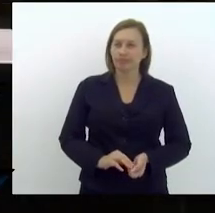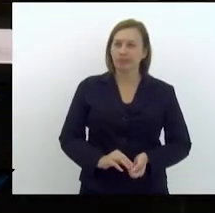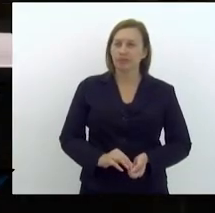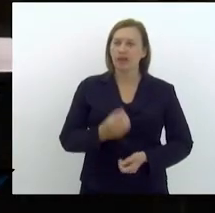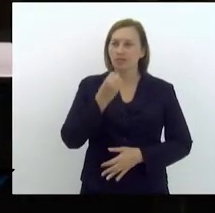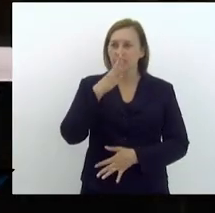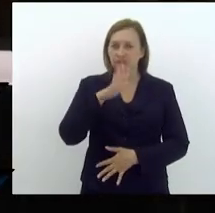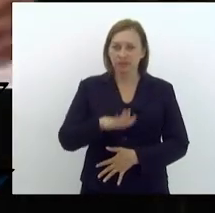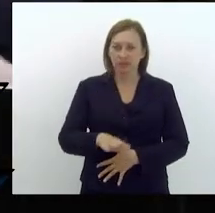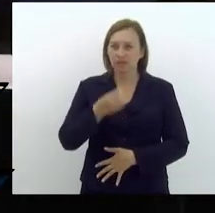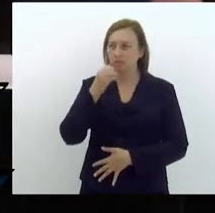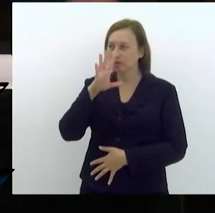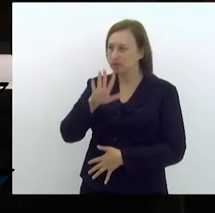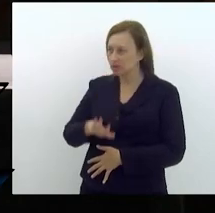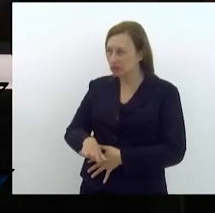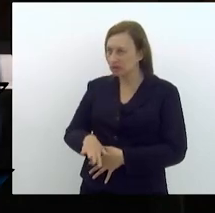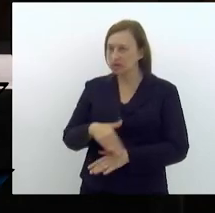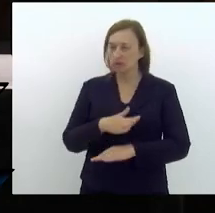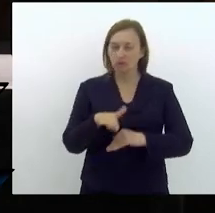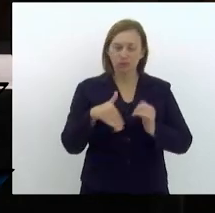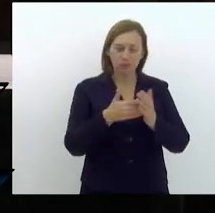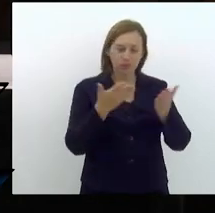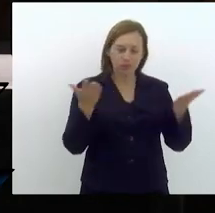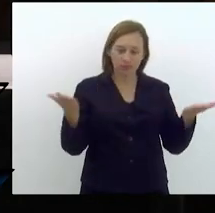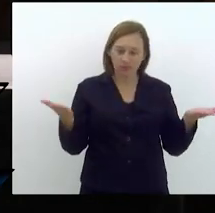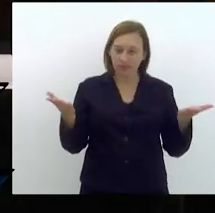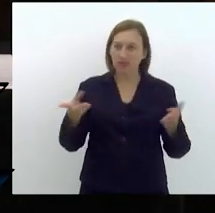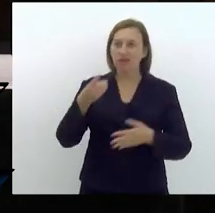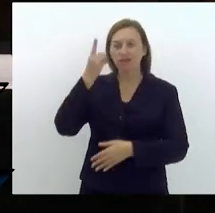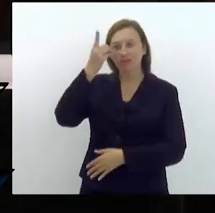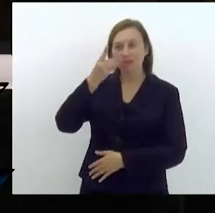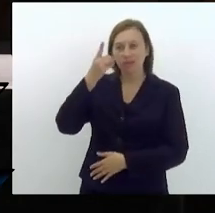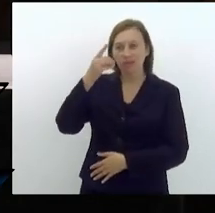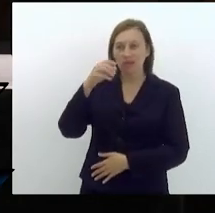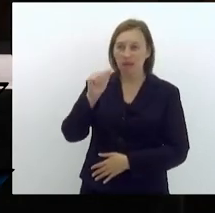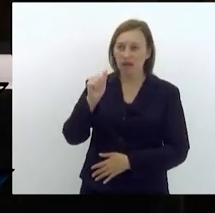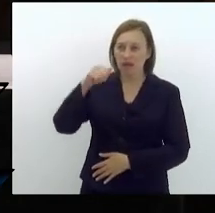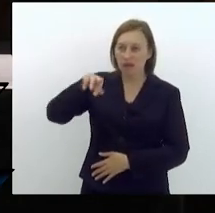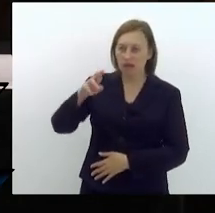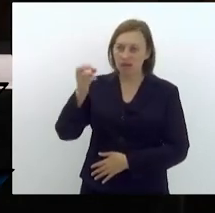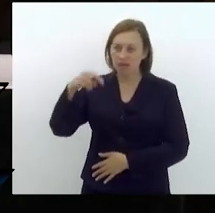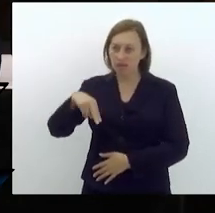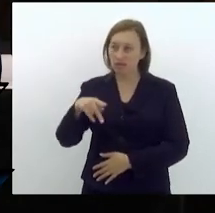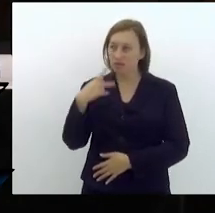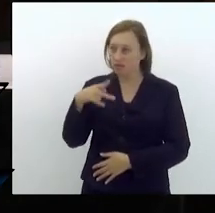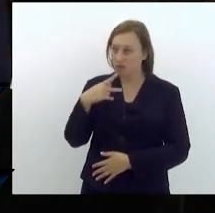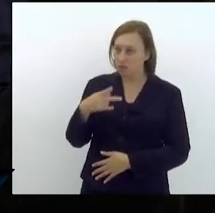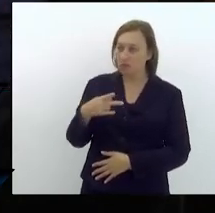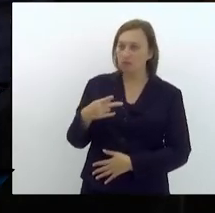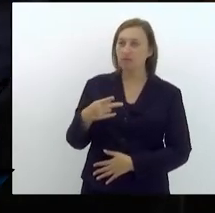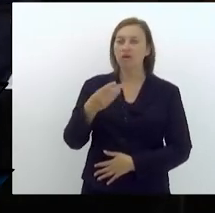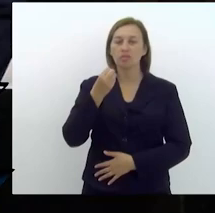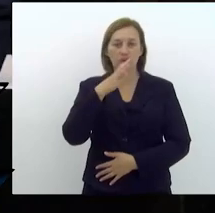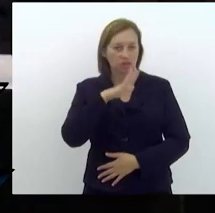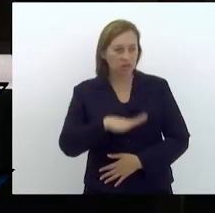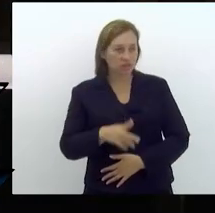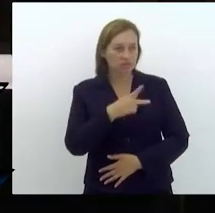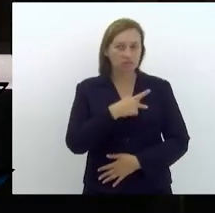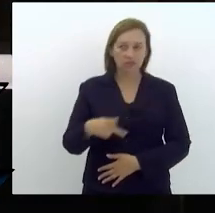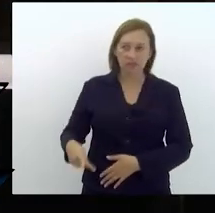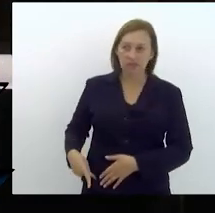Boa tarde Boa tarde a todos boa tarde Deputado Anderson Moraes que me antecedeu aqui boa tarde Presidente e